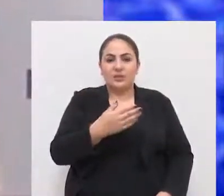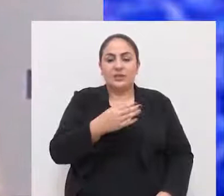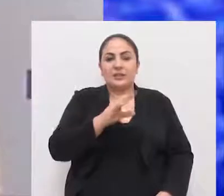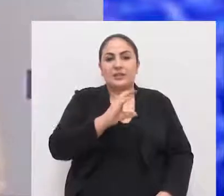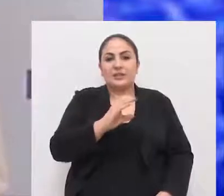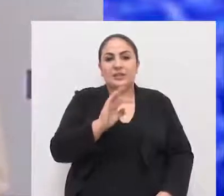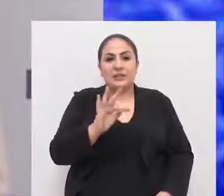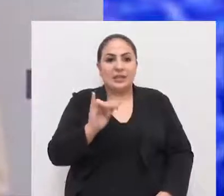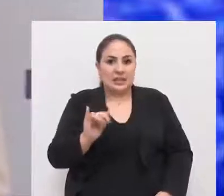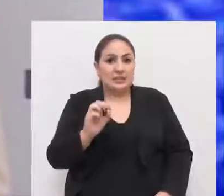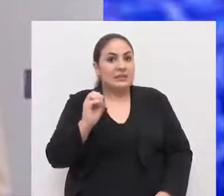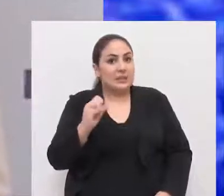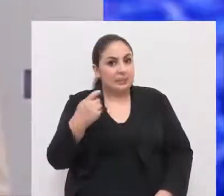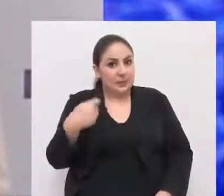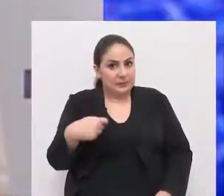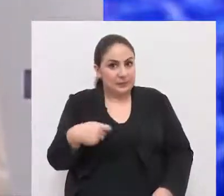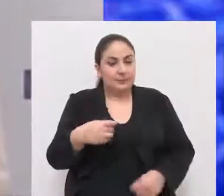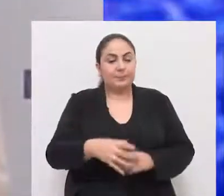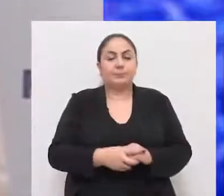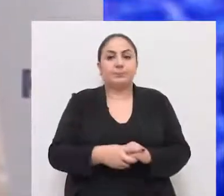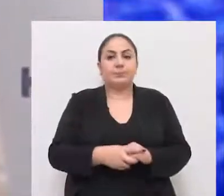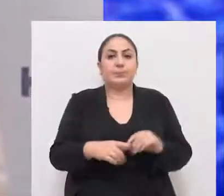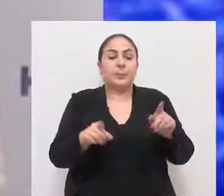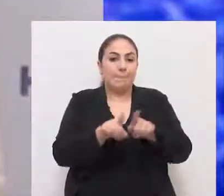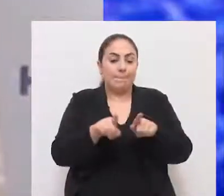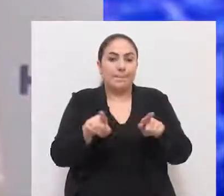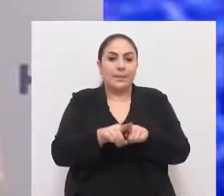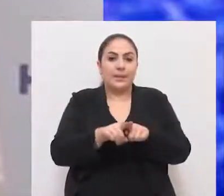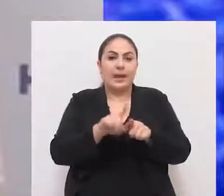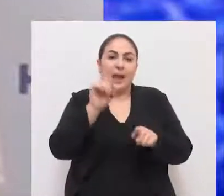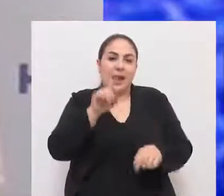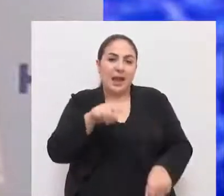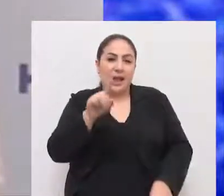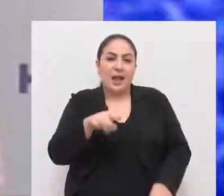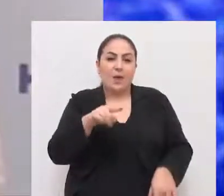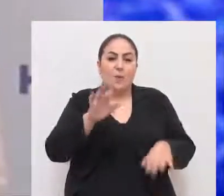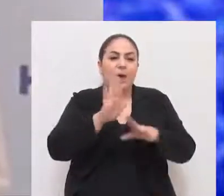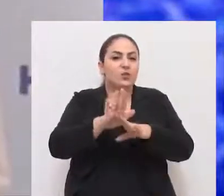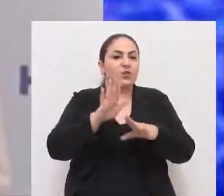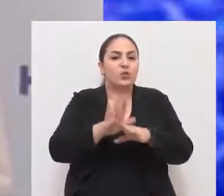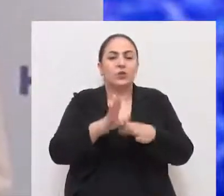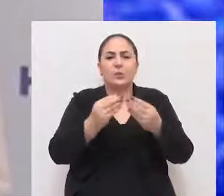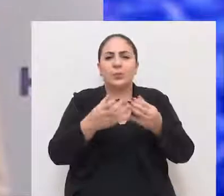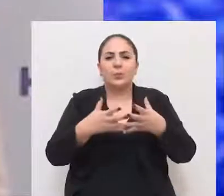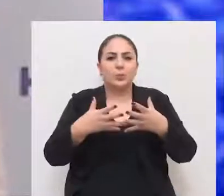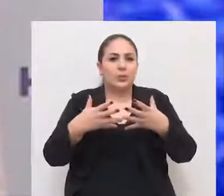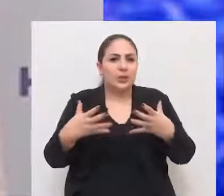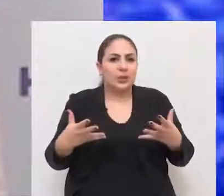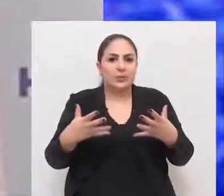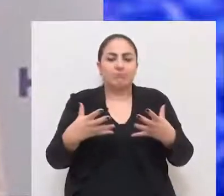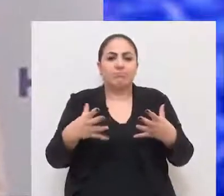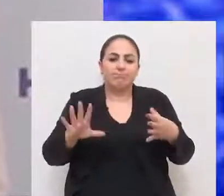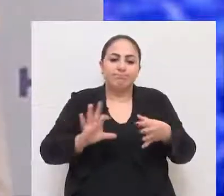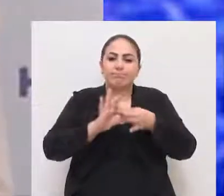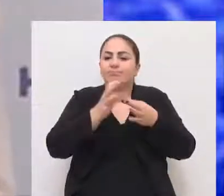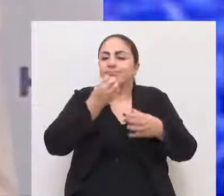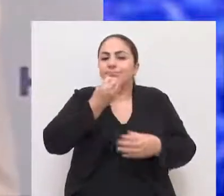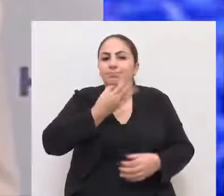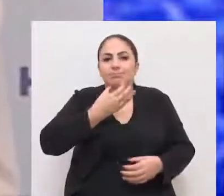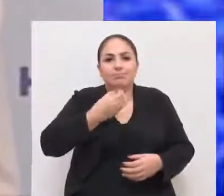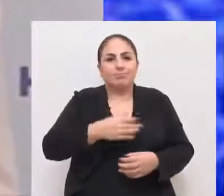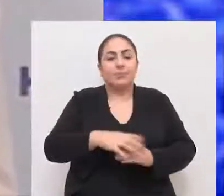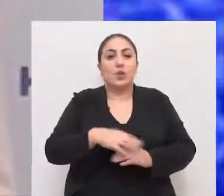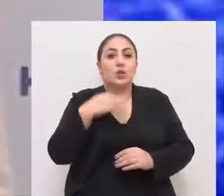leitos de CTI, se for o caso. E, além disso, é uma colaboração que vem muito boa